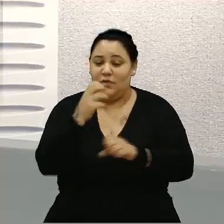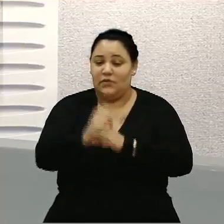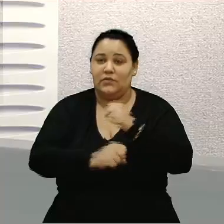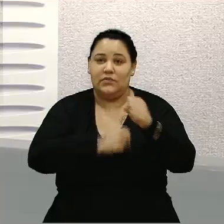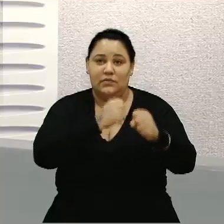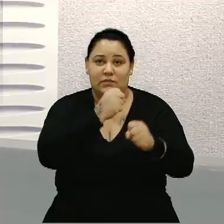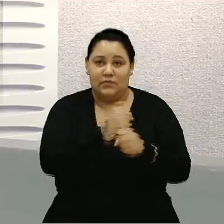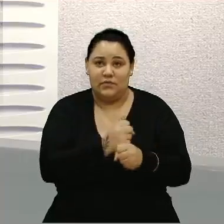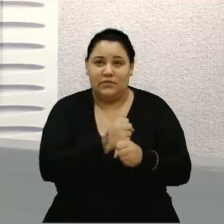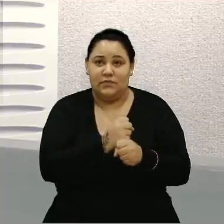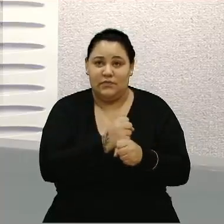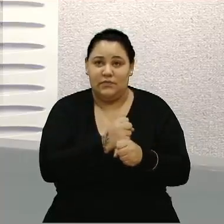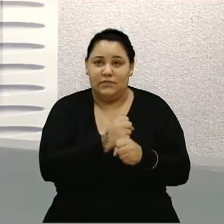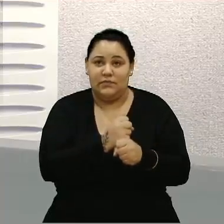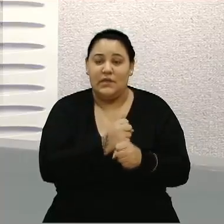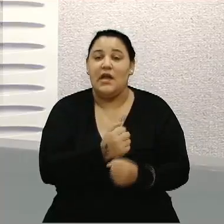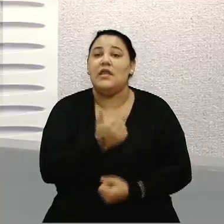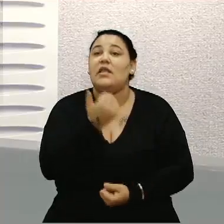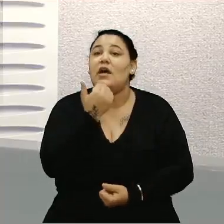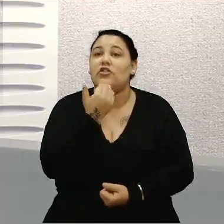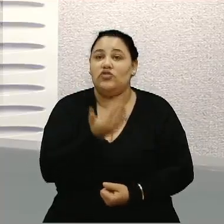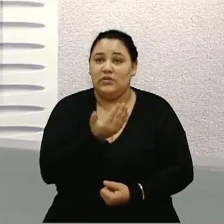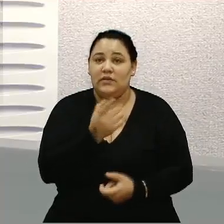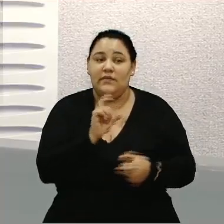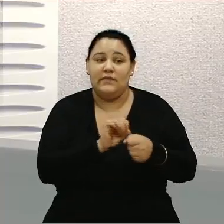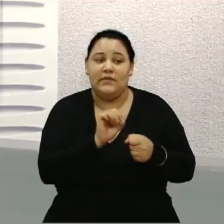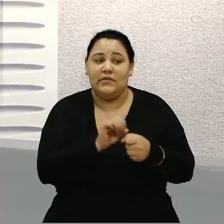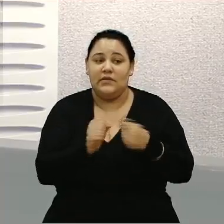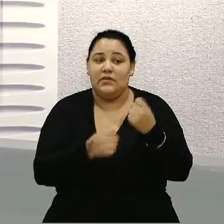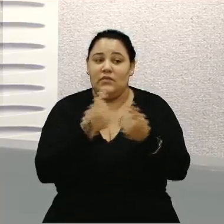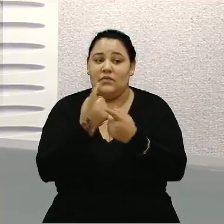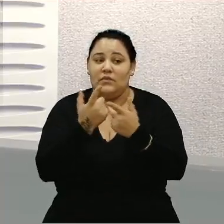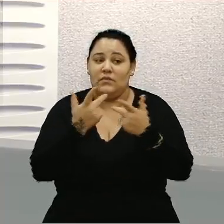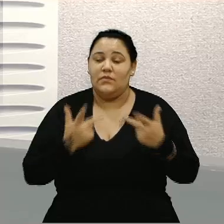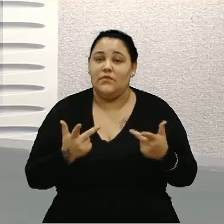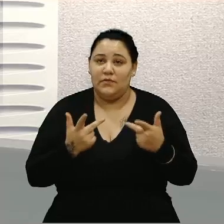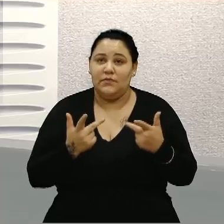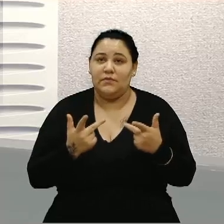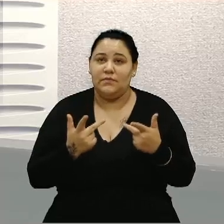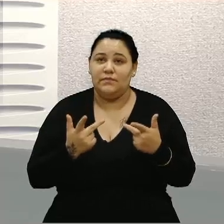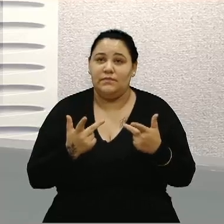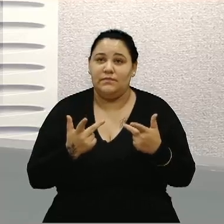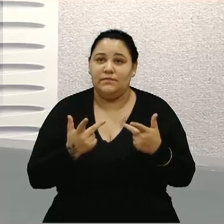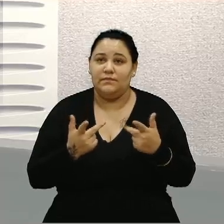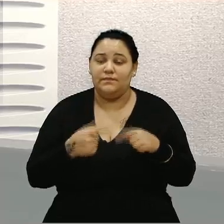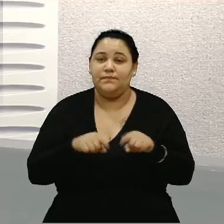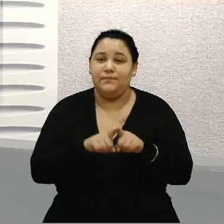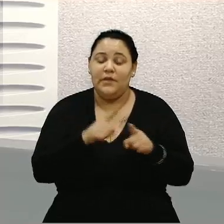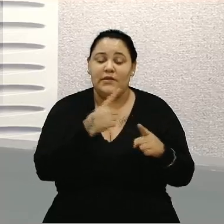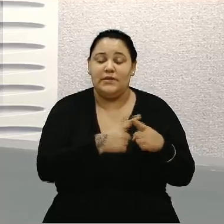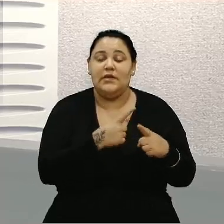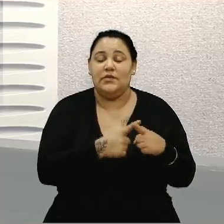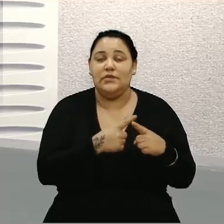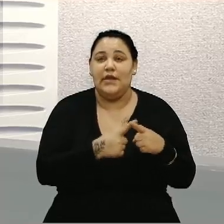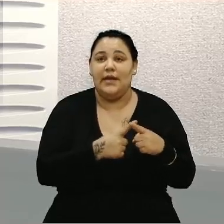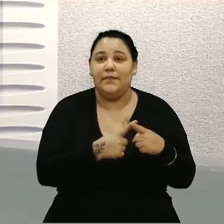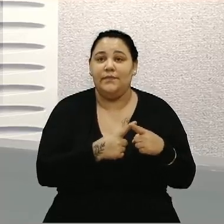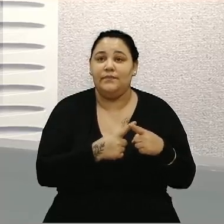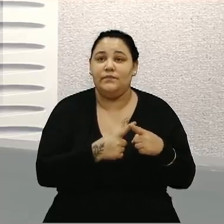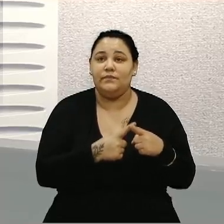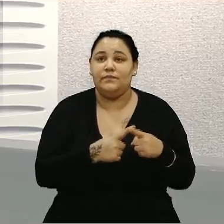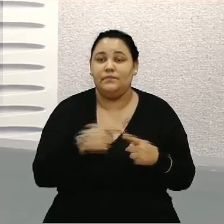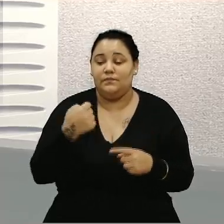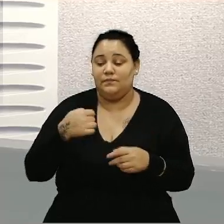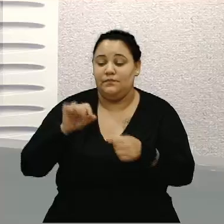criança. E não adianta fazer alguma coisa que não resolva, porque depois a gente vai ter que fazer de novo, vai ter um retrabalho e é